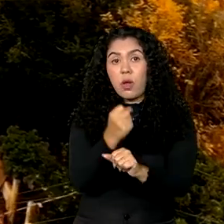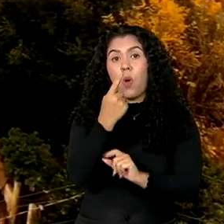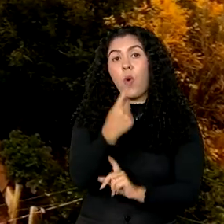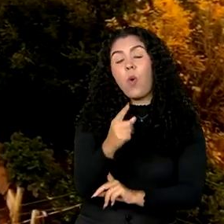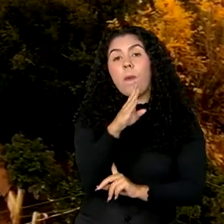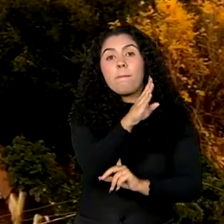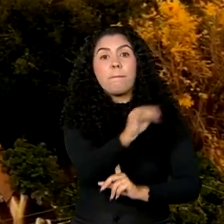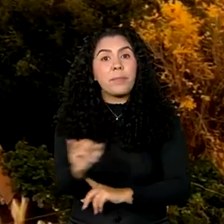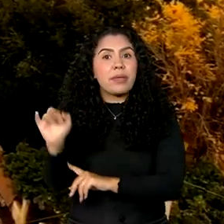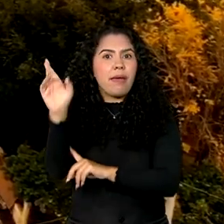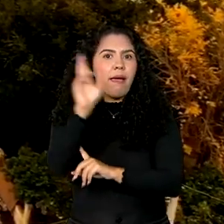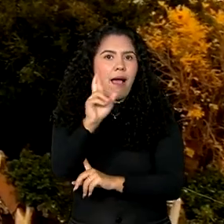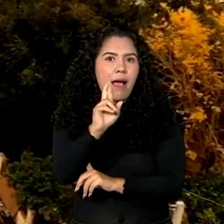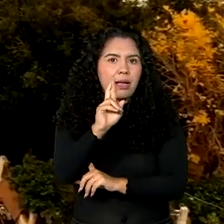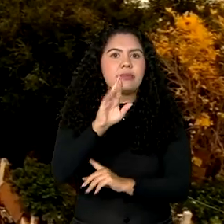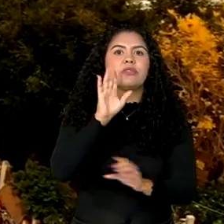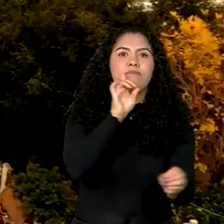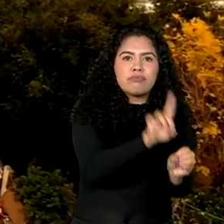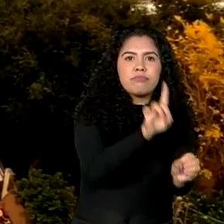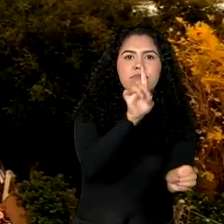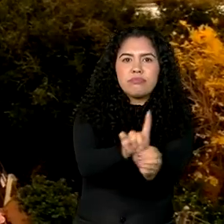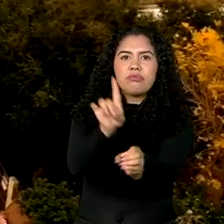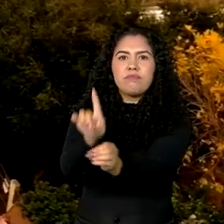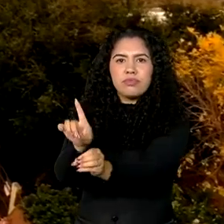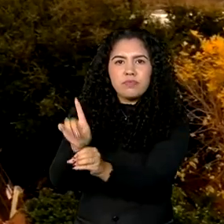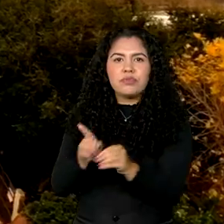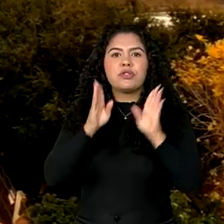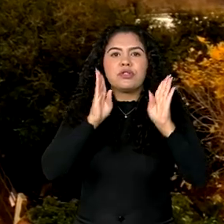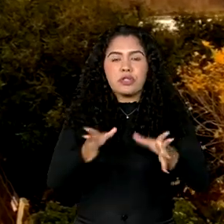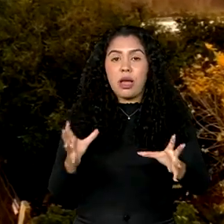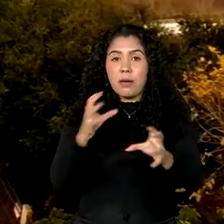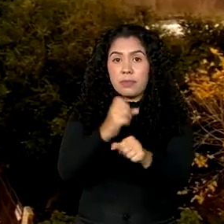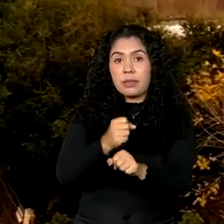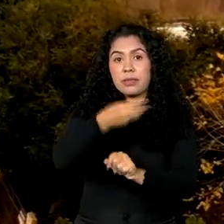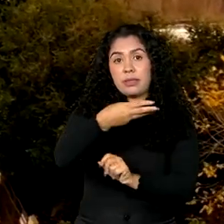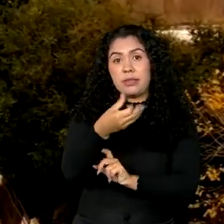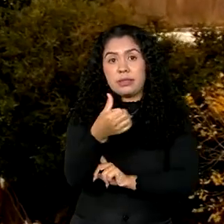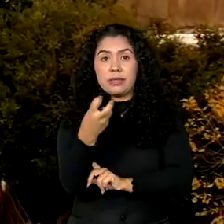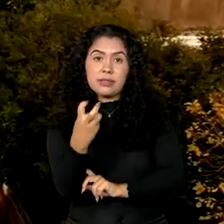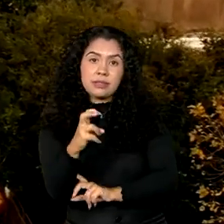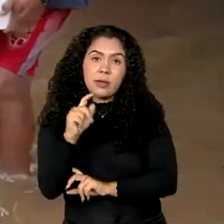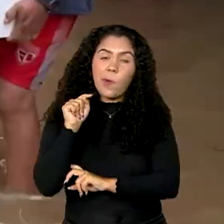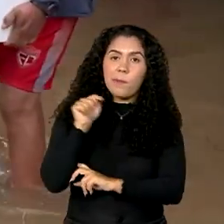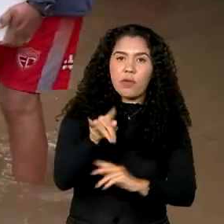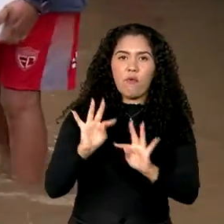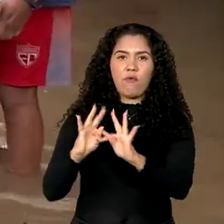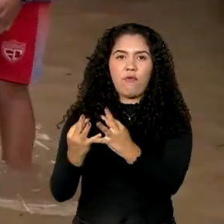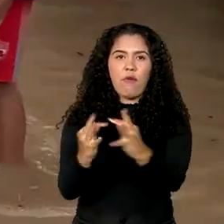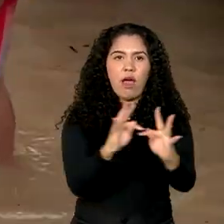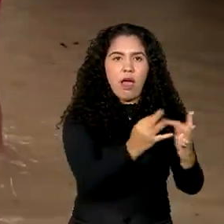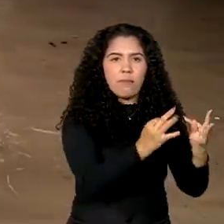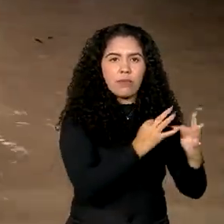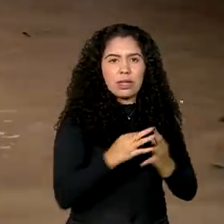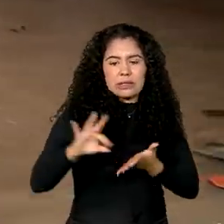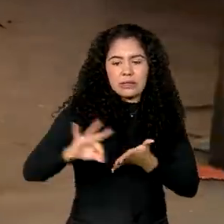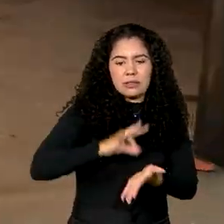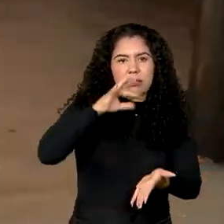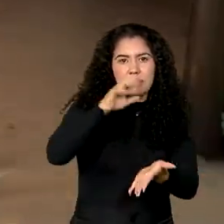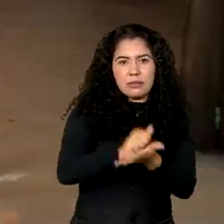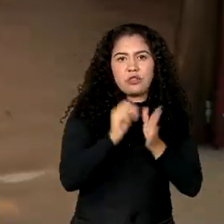800 milhões deais para r65.3 180 famílias